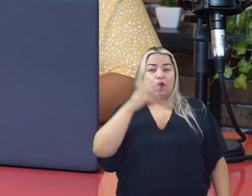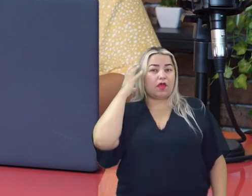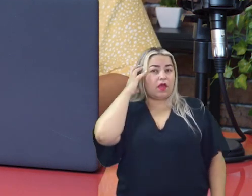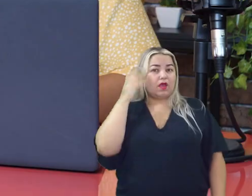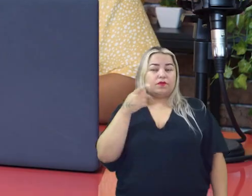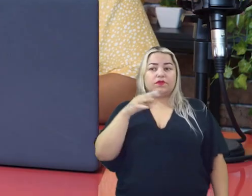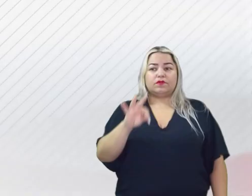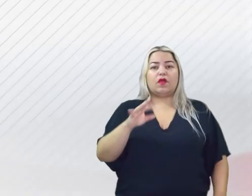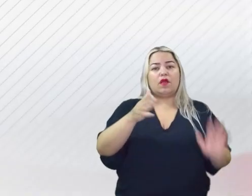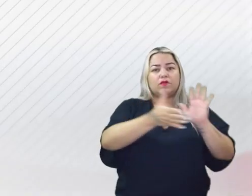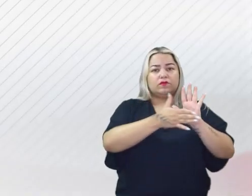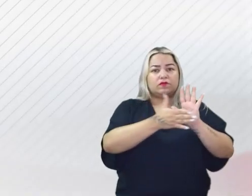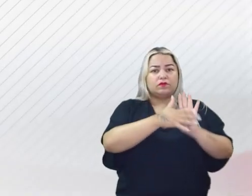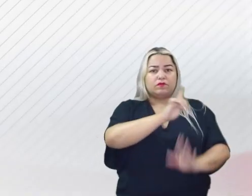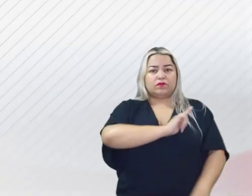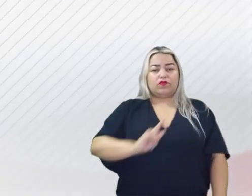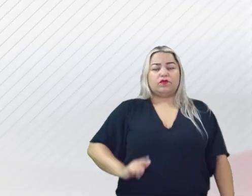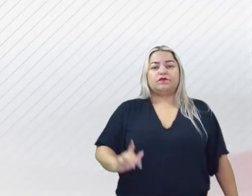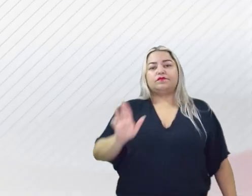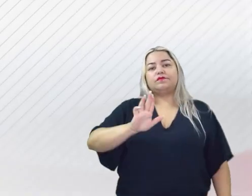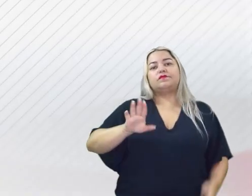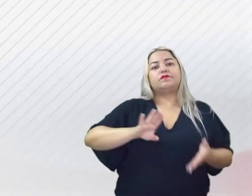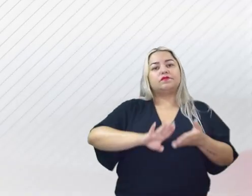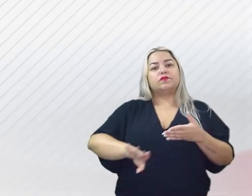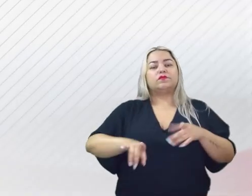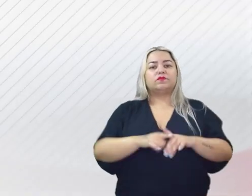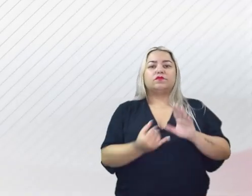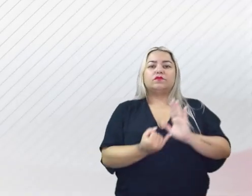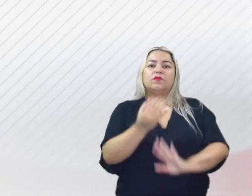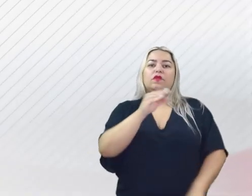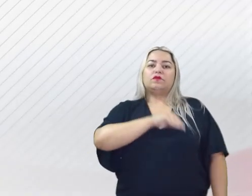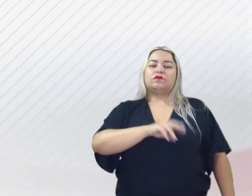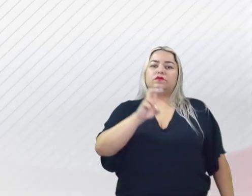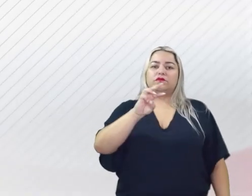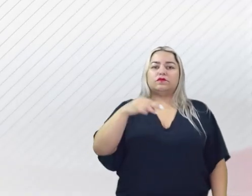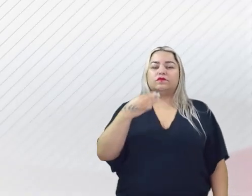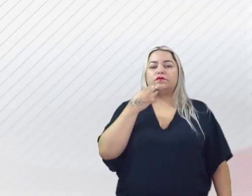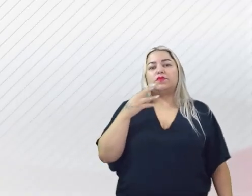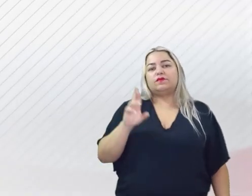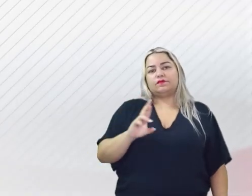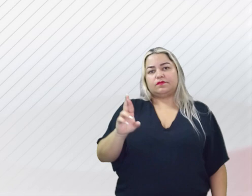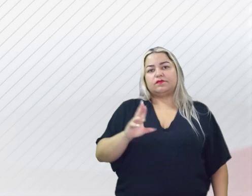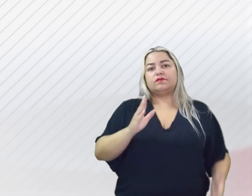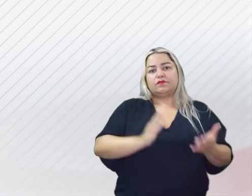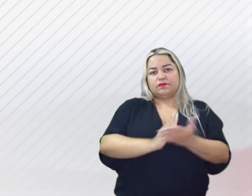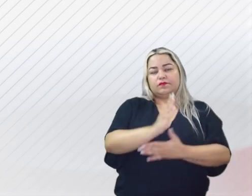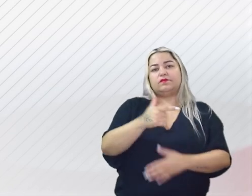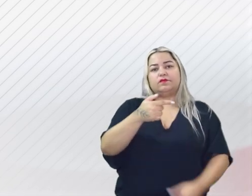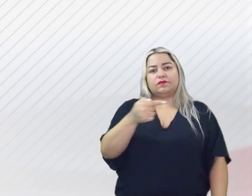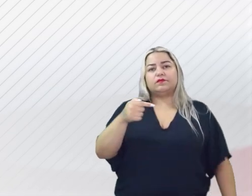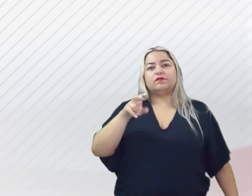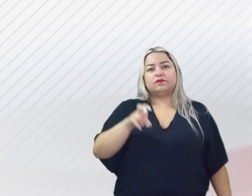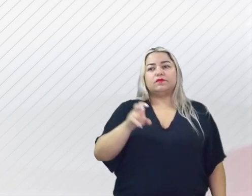Rádio PT. A proposta do governo Lula de isentar do imposto de renda quem ganha até R$5 mil é aprovada